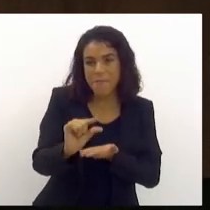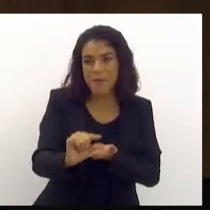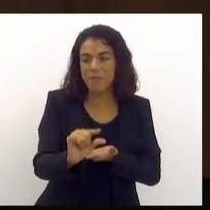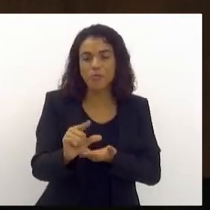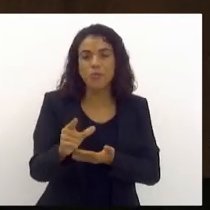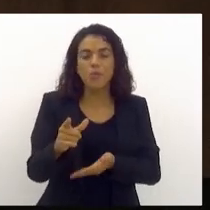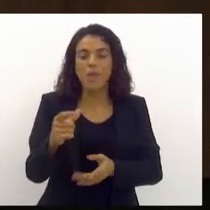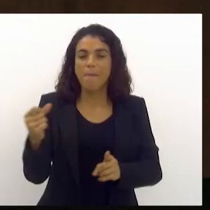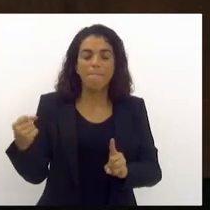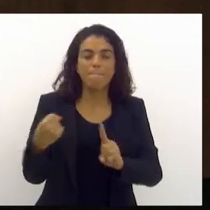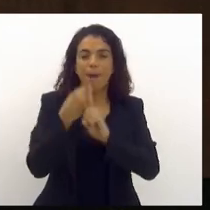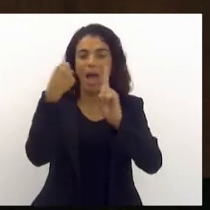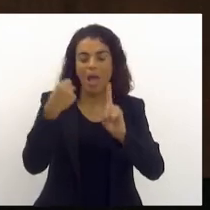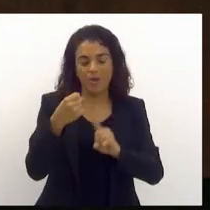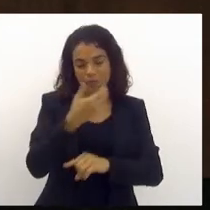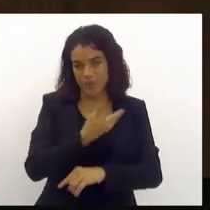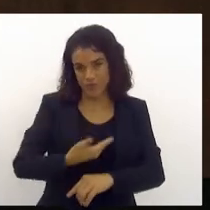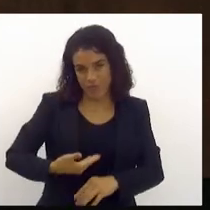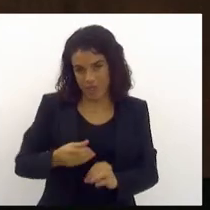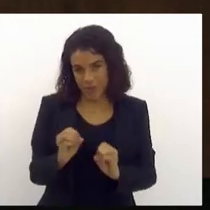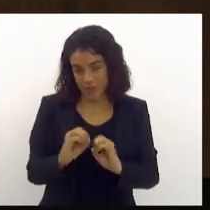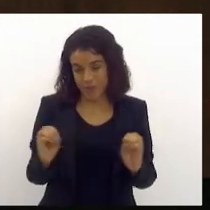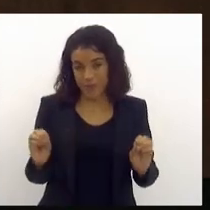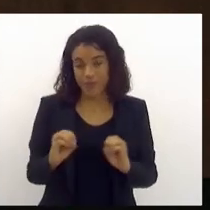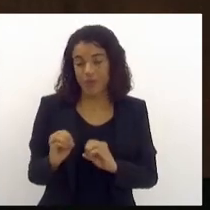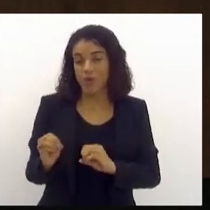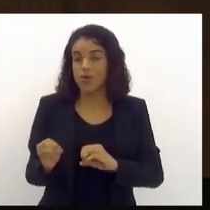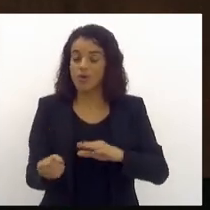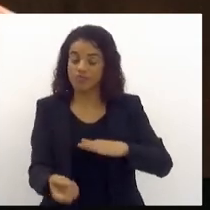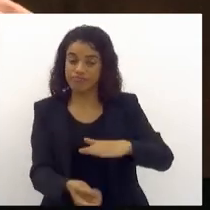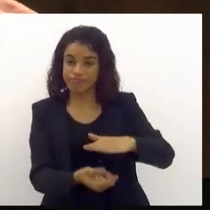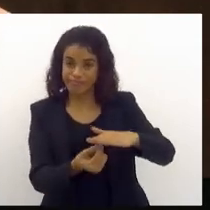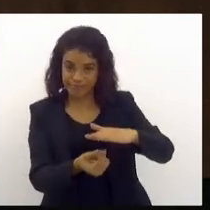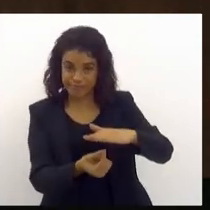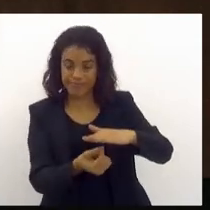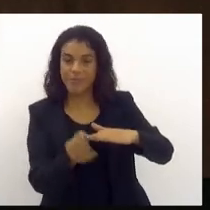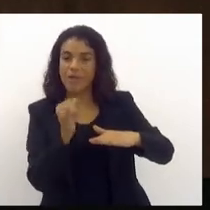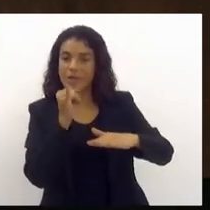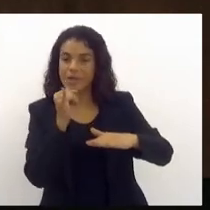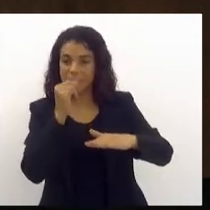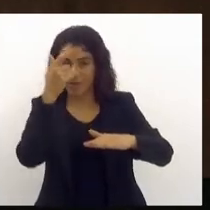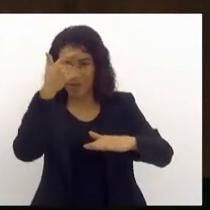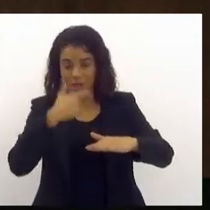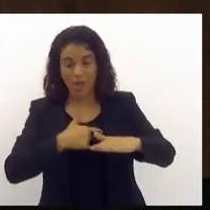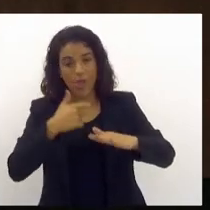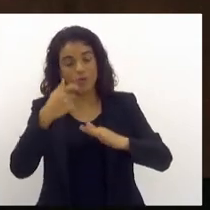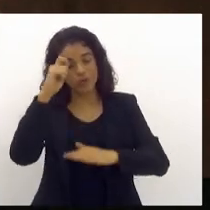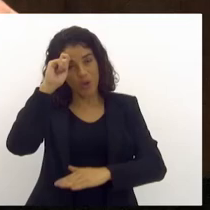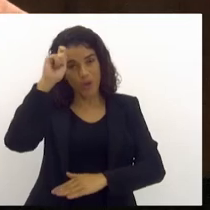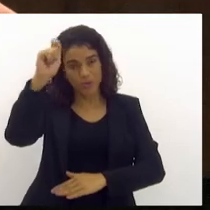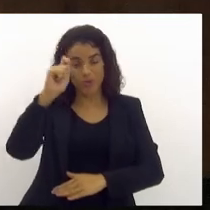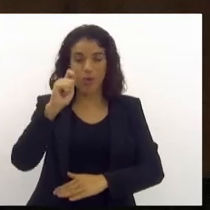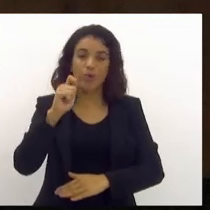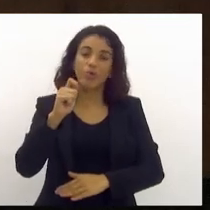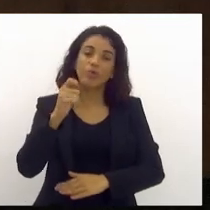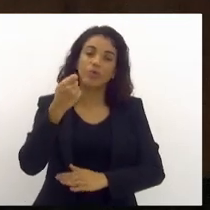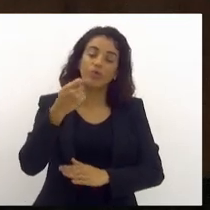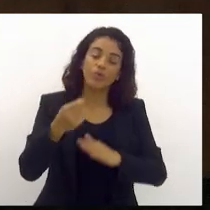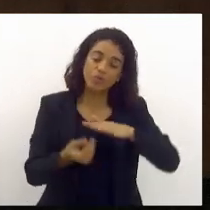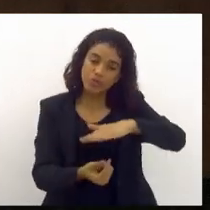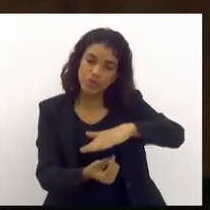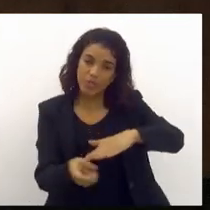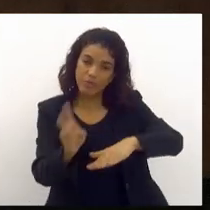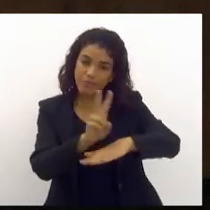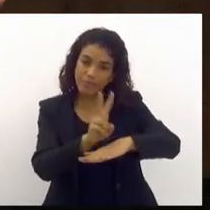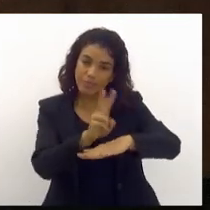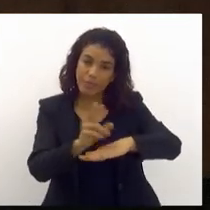para o governo. Os fundos, que eu, por exemplo, eu sou um dos autores do Fundo Soberano, mas